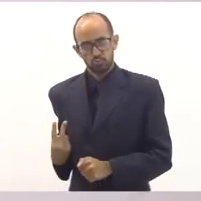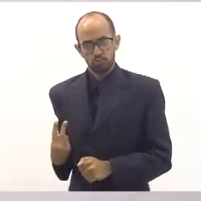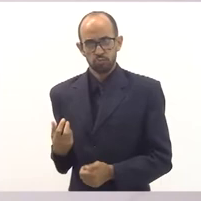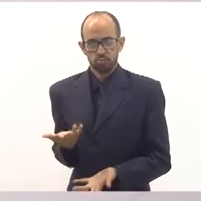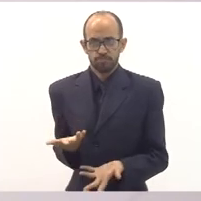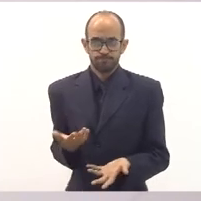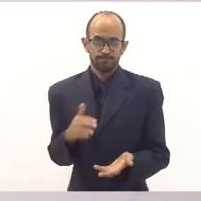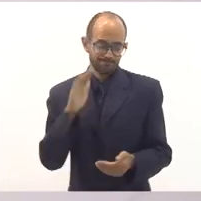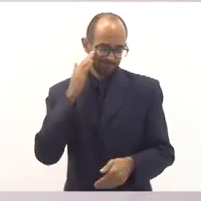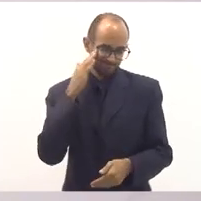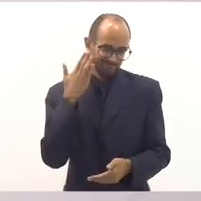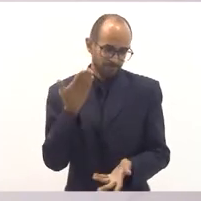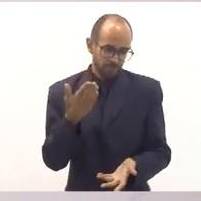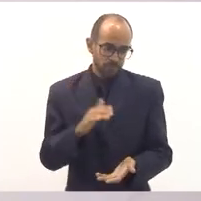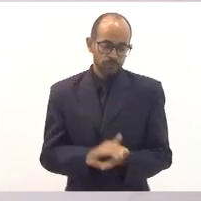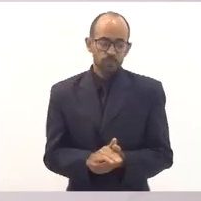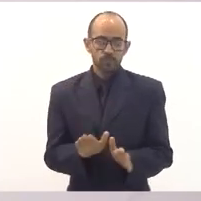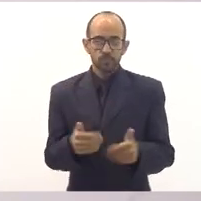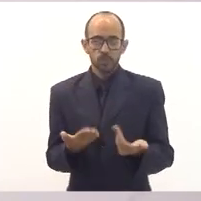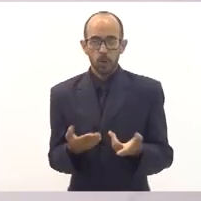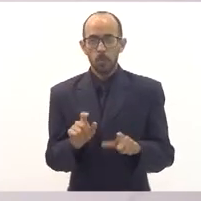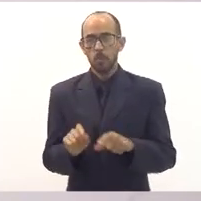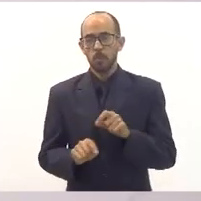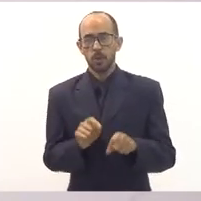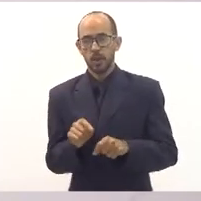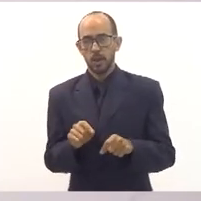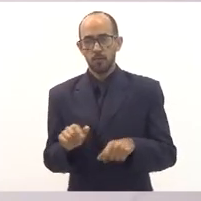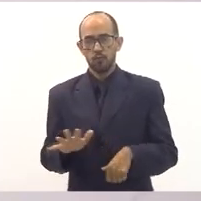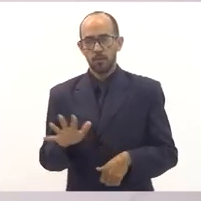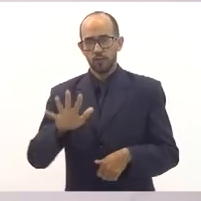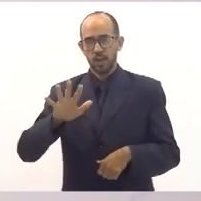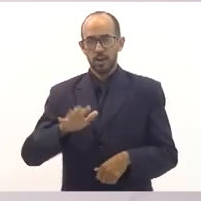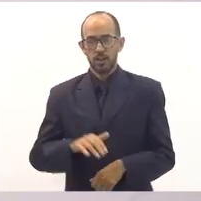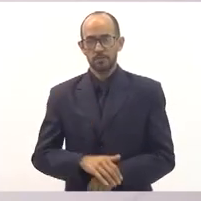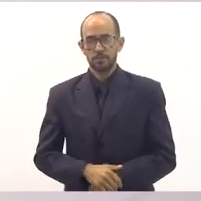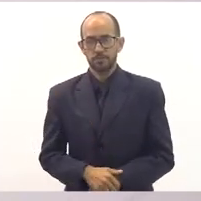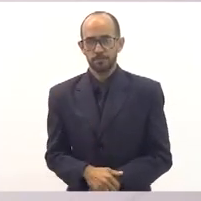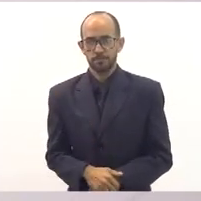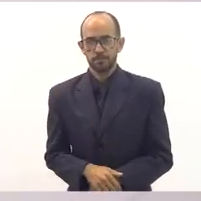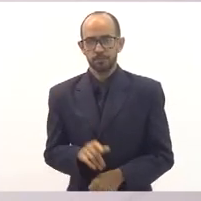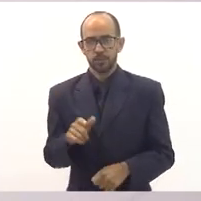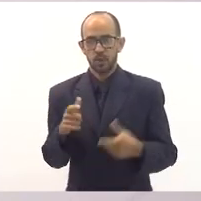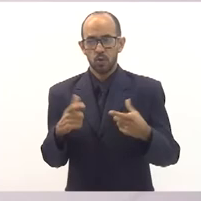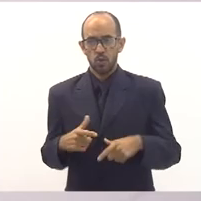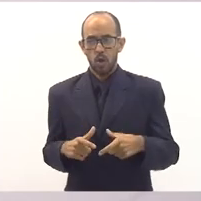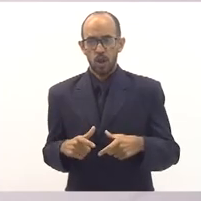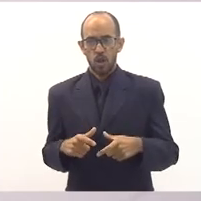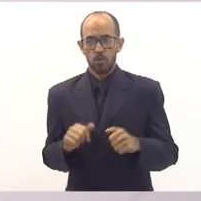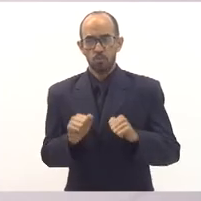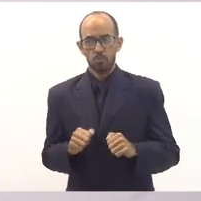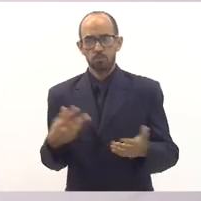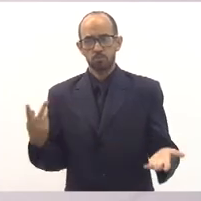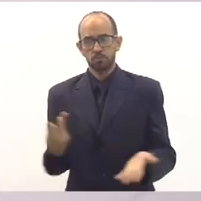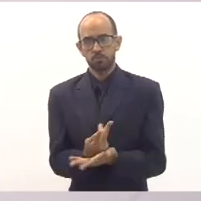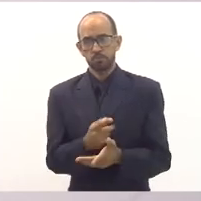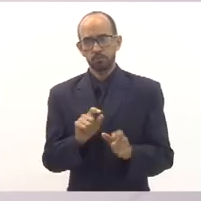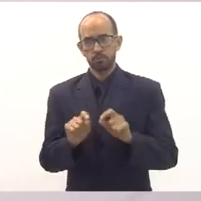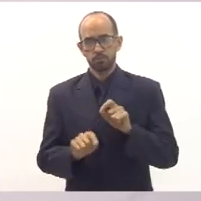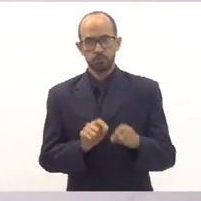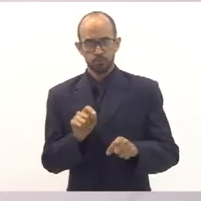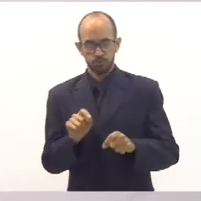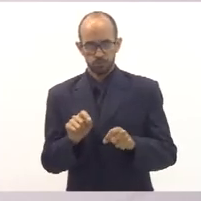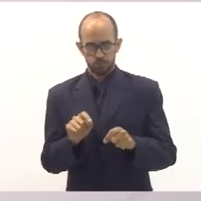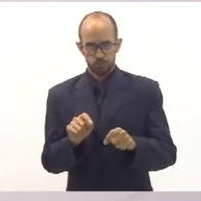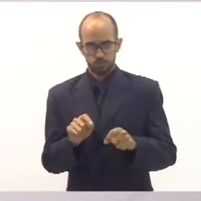Ah e assim o a favela é um lugar propenso a